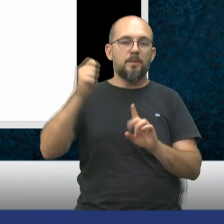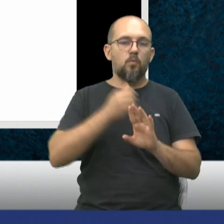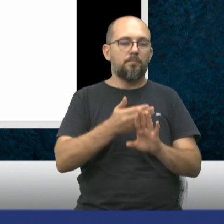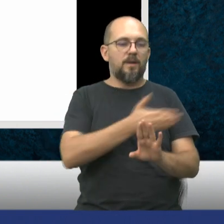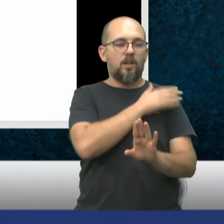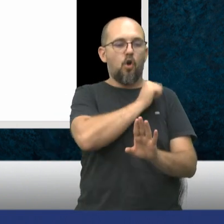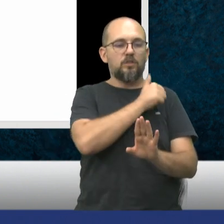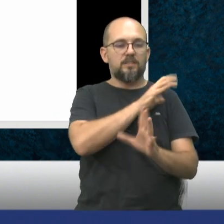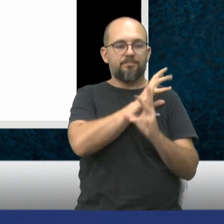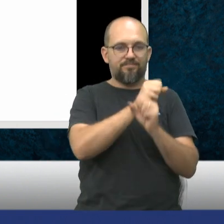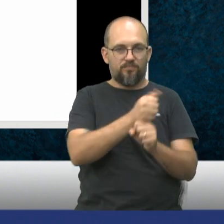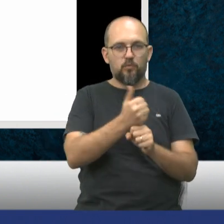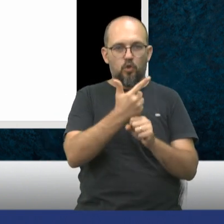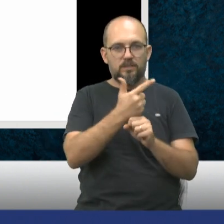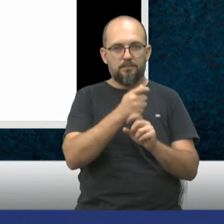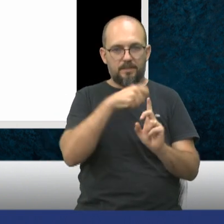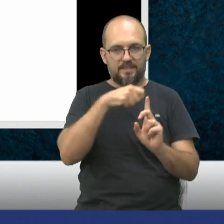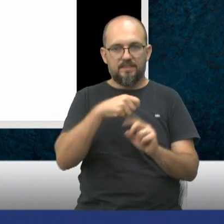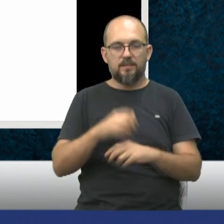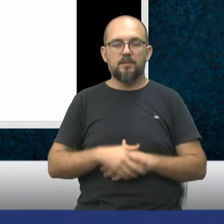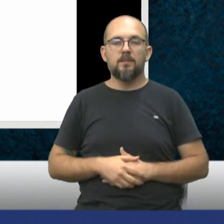o valor está em